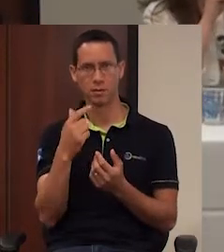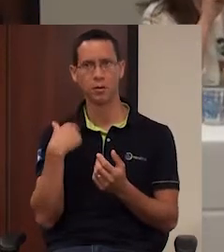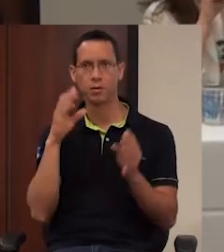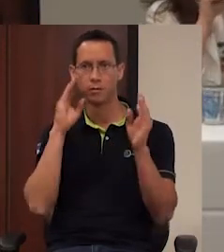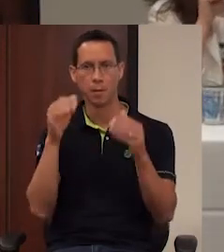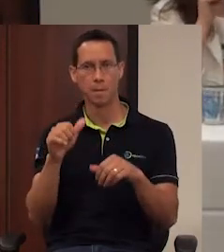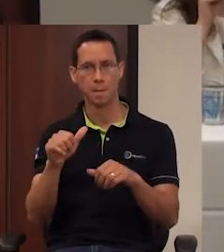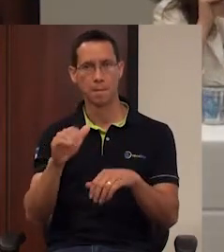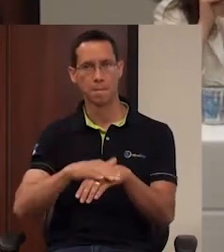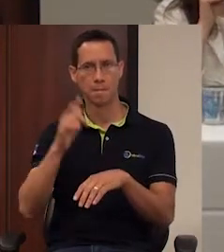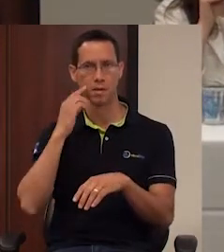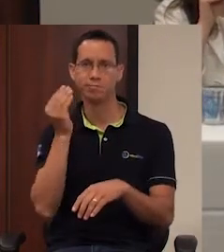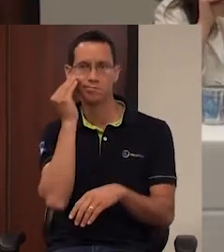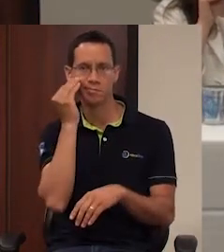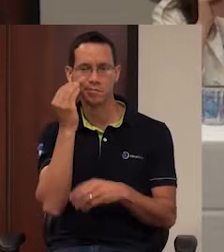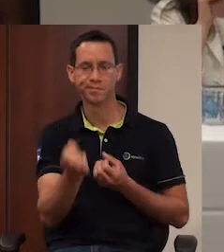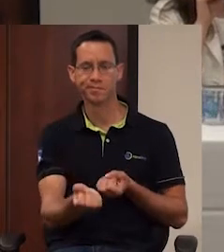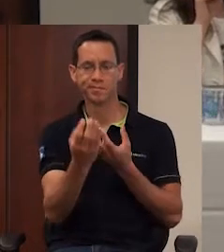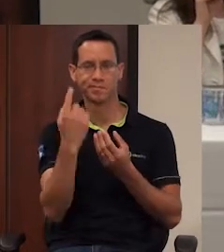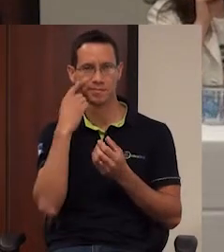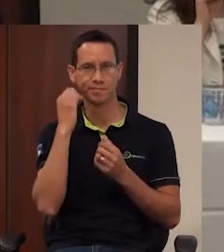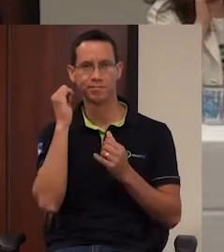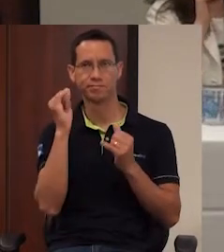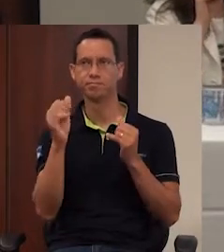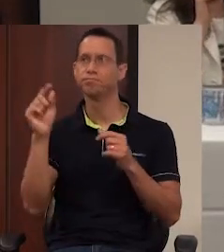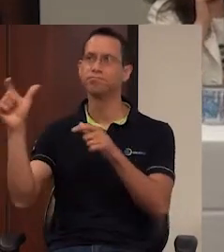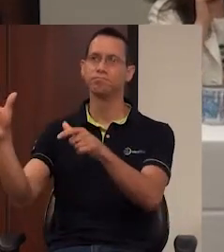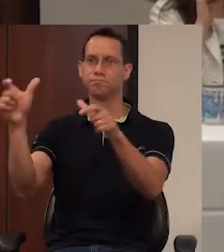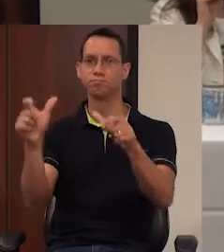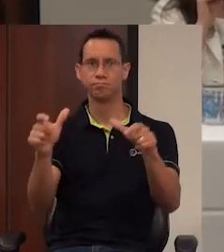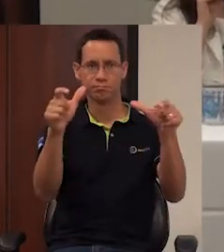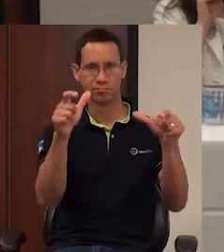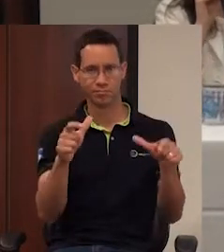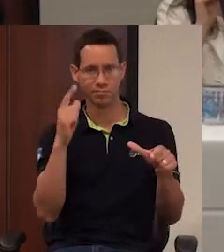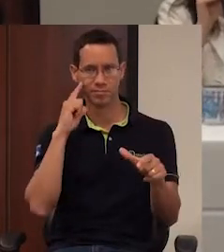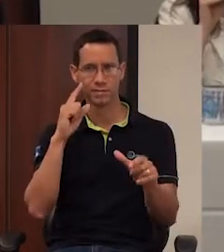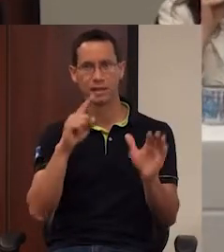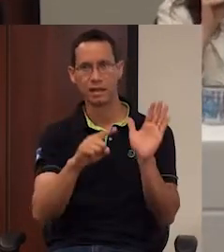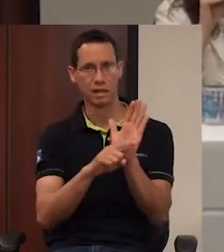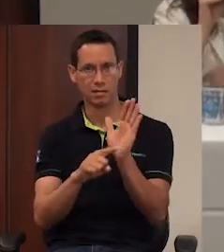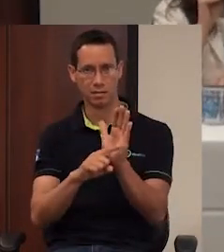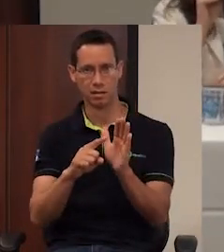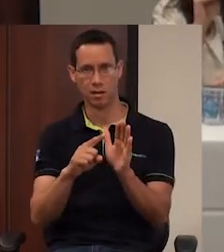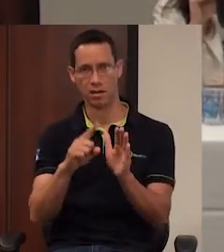trazer notícia para vocês de outras coisas que estão acontecendo aí mundo afora, né, em relação ao tema da tomada de decisão apoiada.